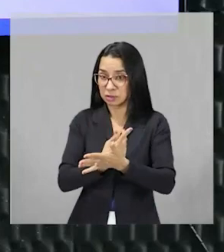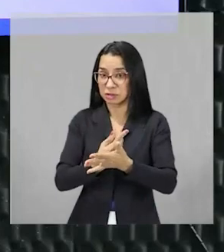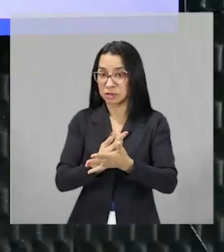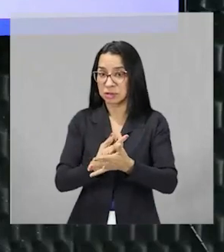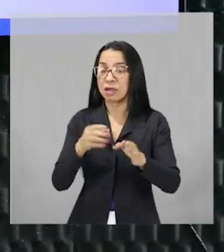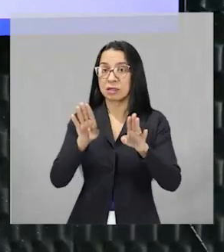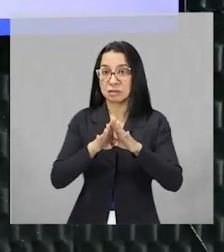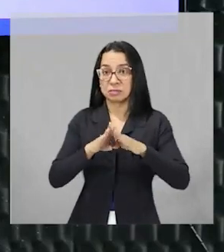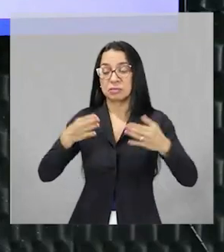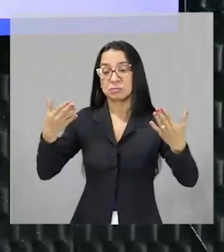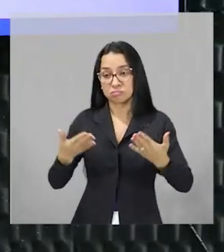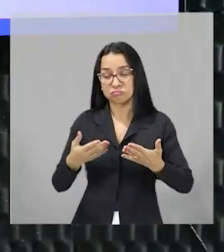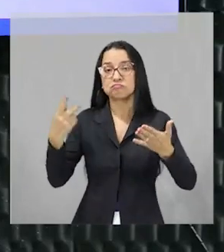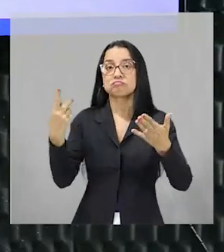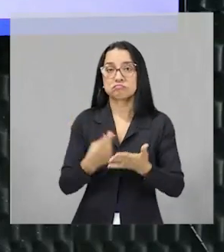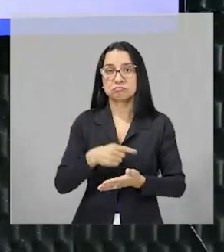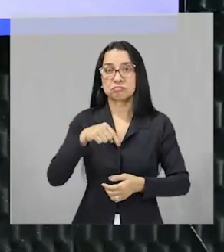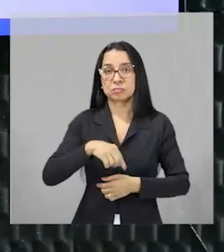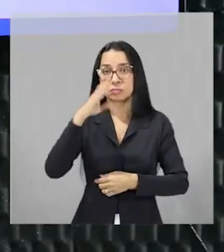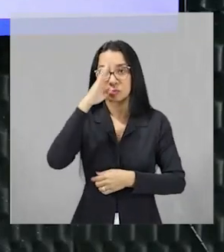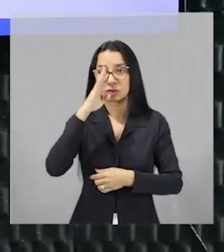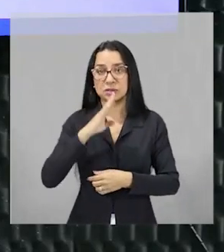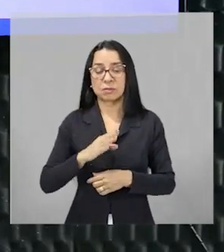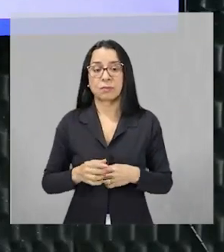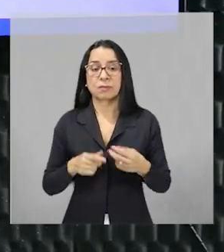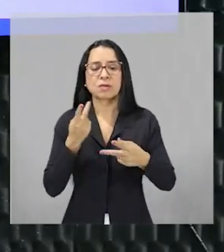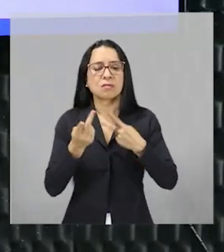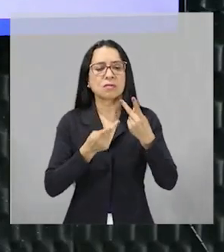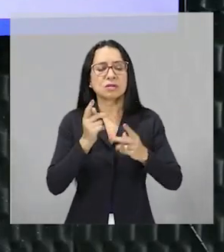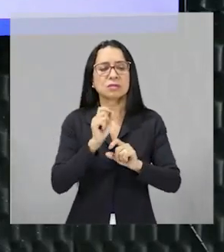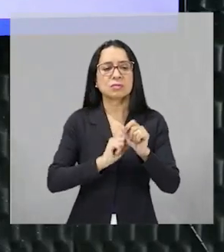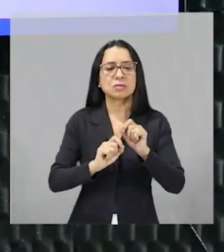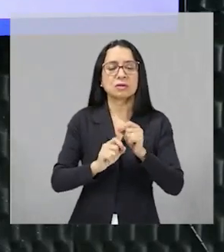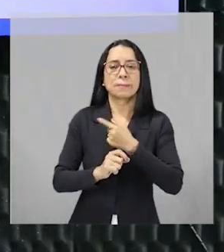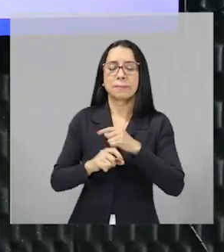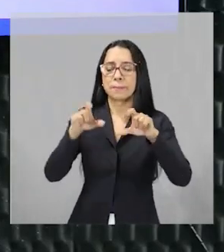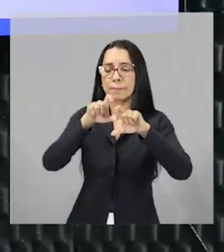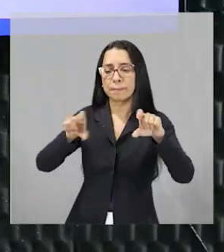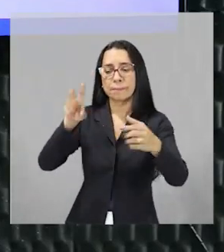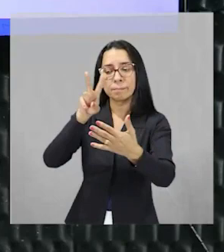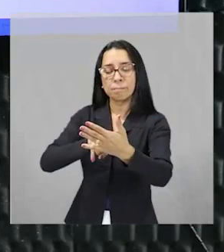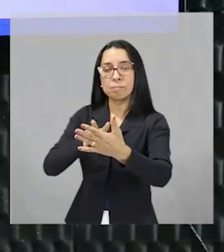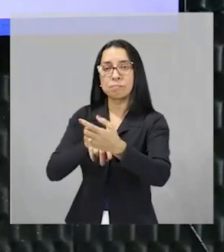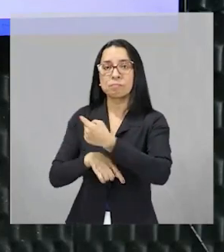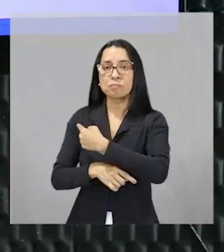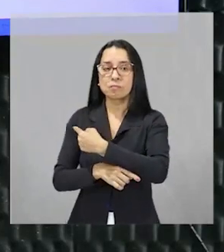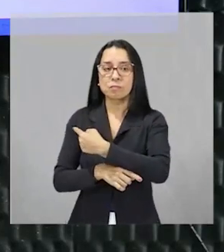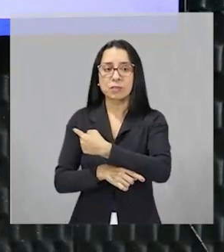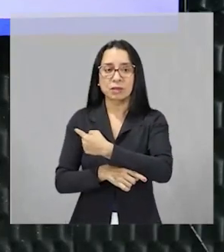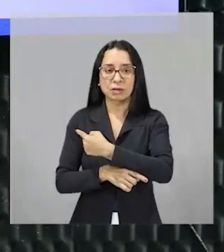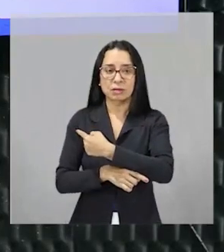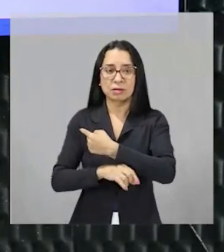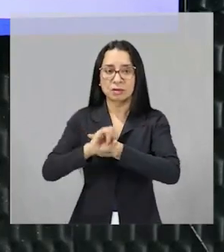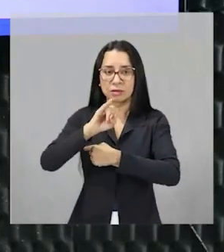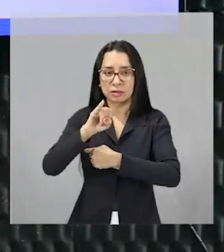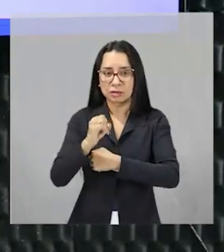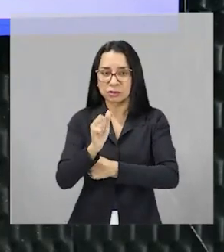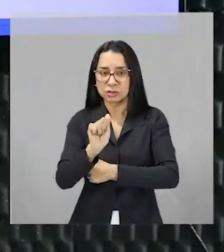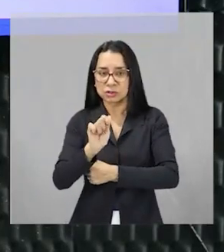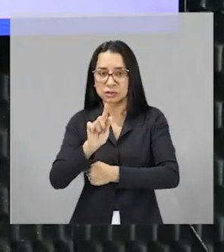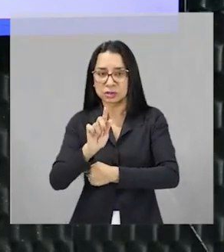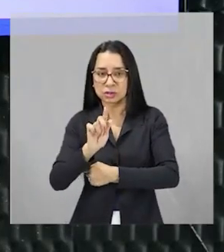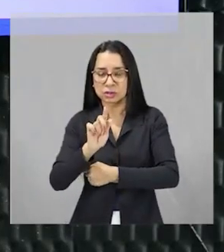agora. Aí ele diz o seguinte: o jagunço falou com o caboclo. Jagunço, né, seria ali aquela figura